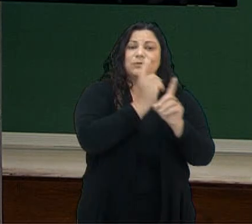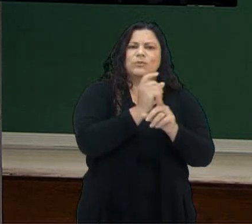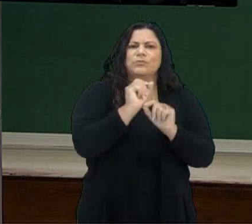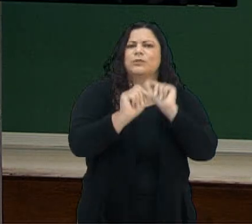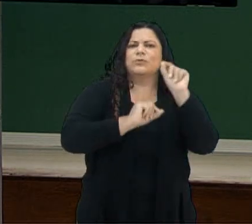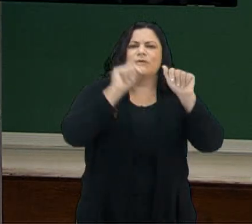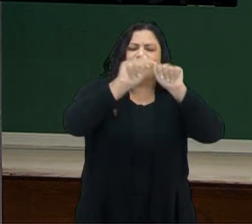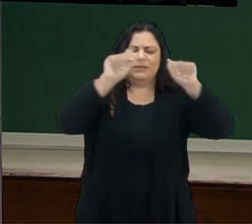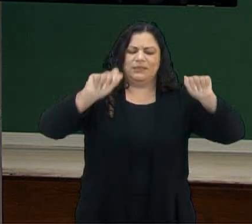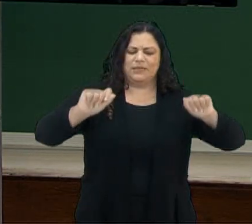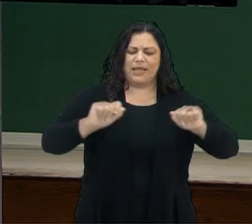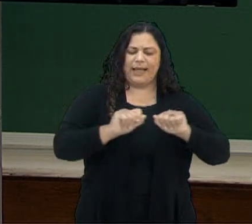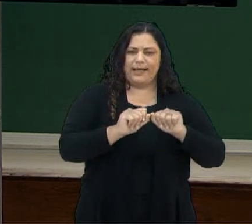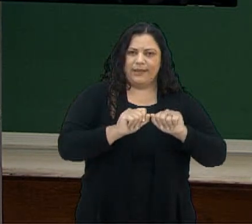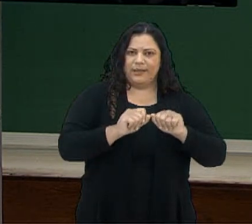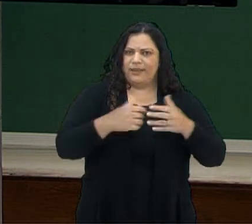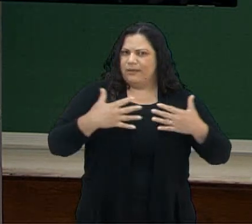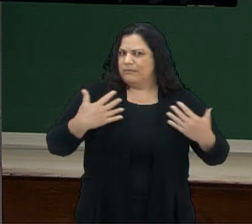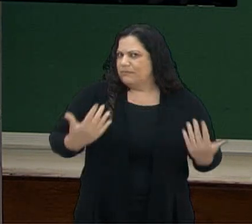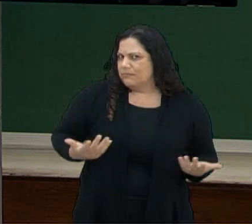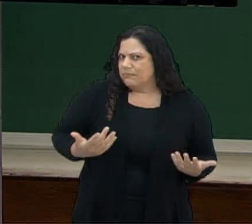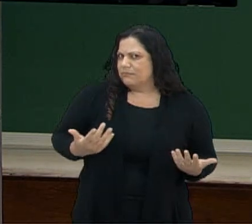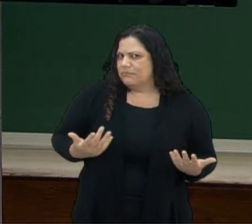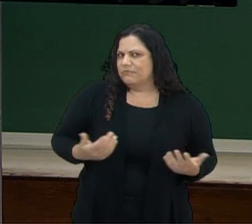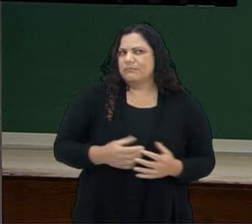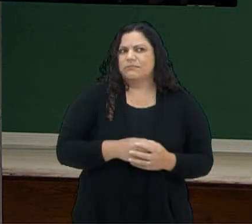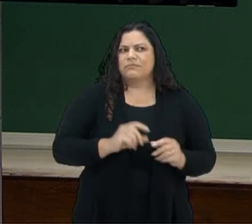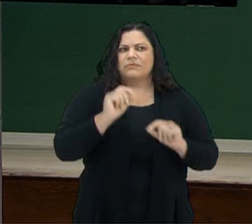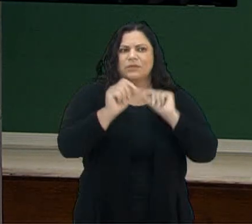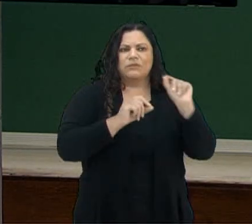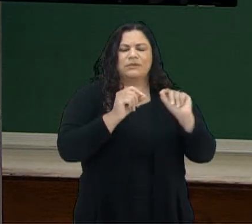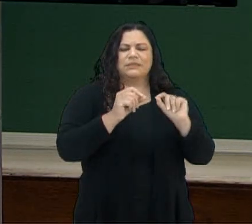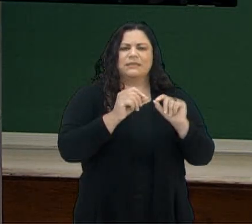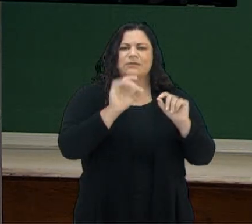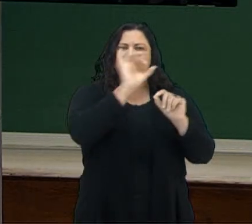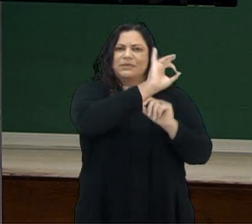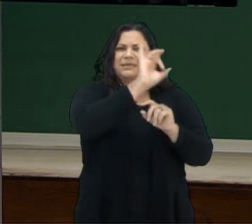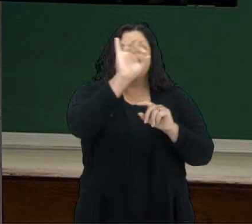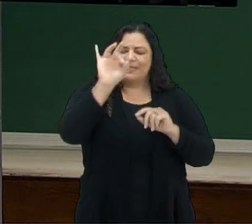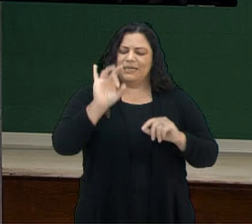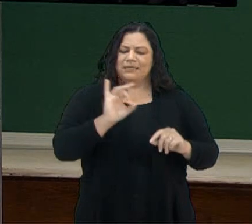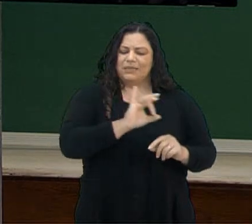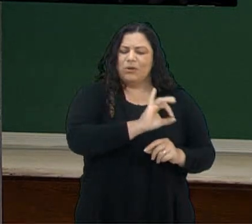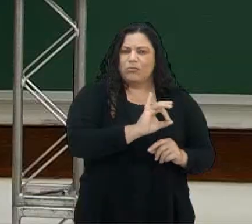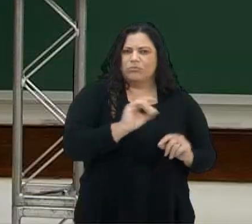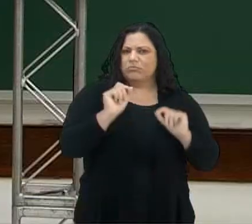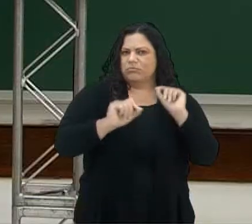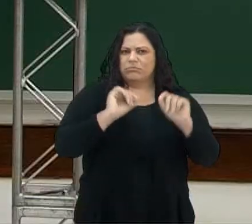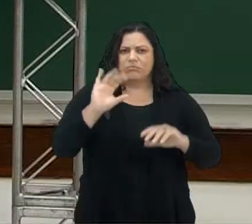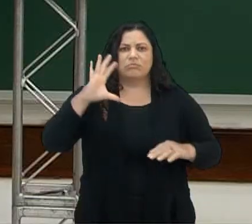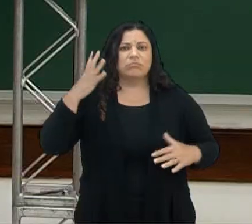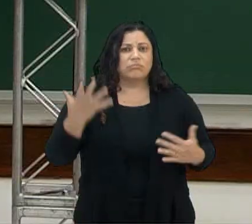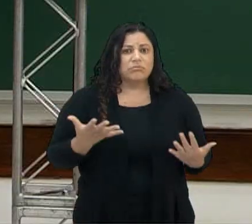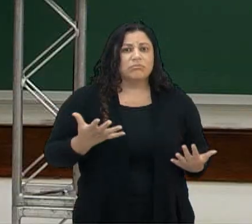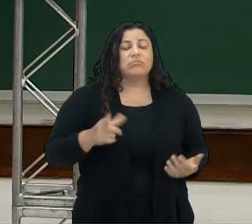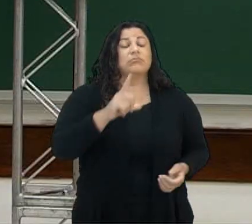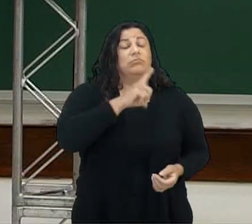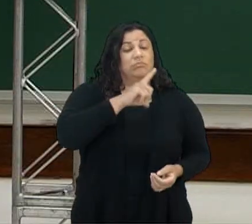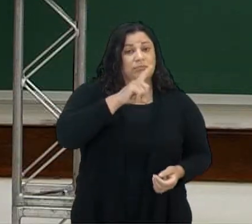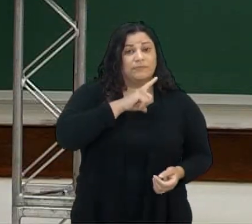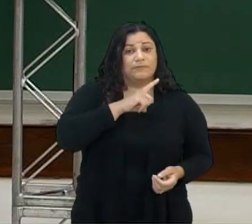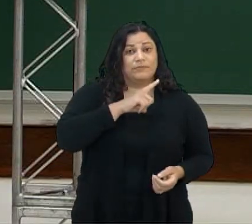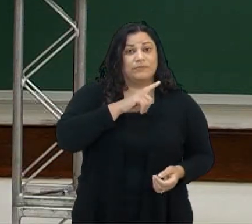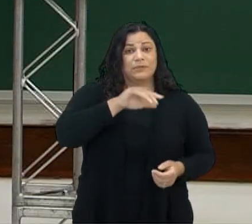a área desse hexágono aqui, eu tenho que saber qual vai ser o tamanho de cada um dos lados. Então, o que que acontece nesse caso? Eu tenho